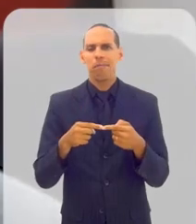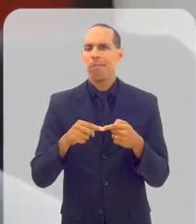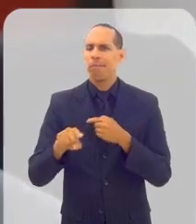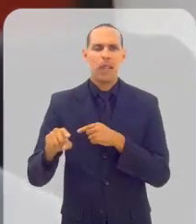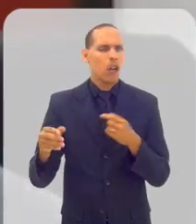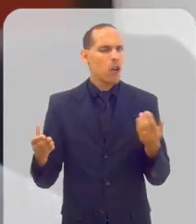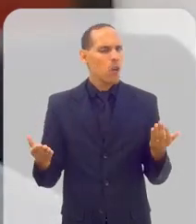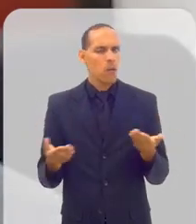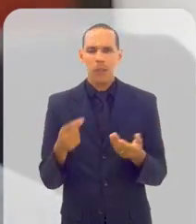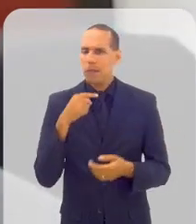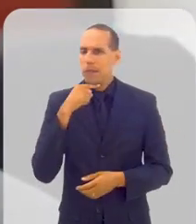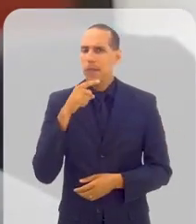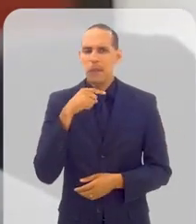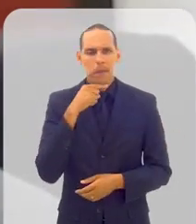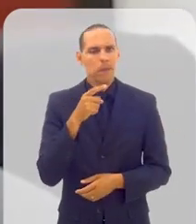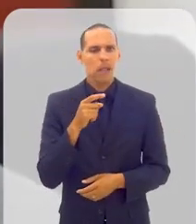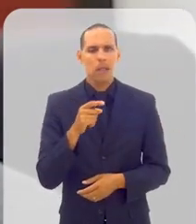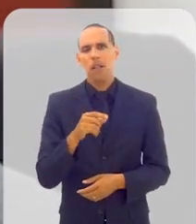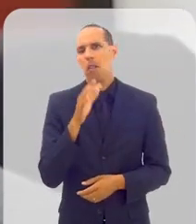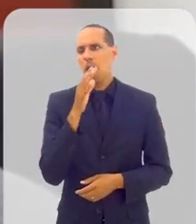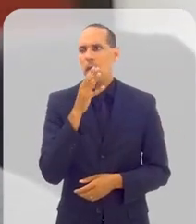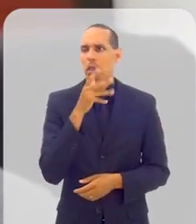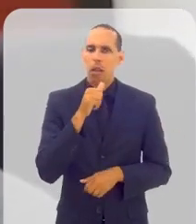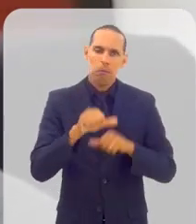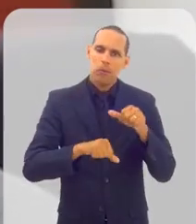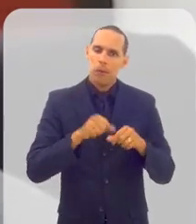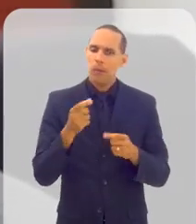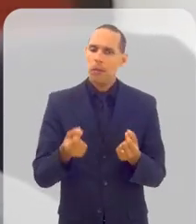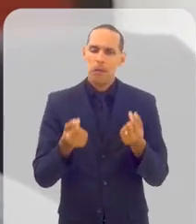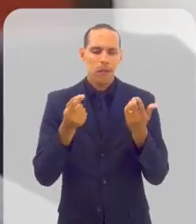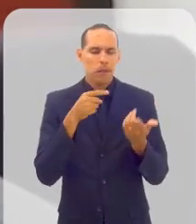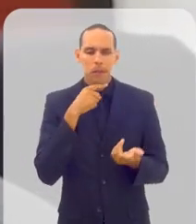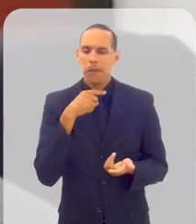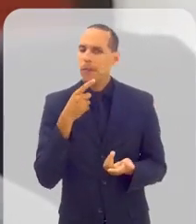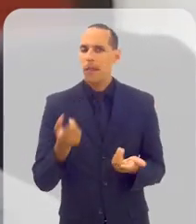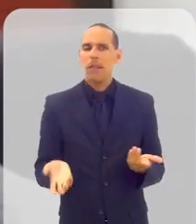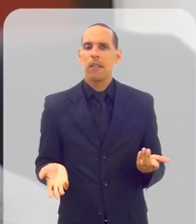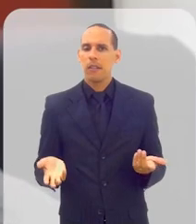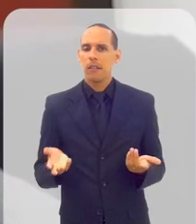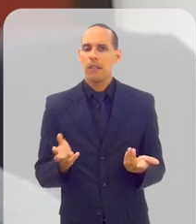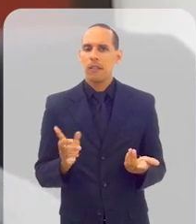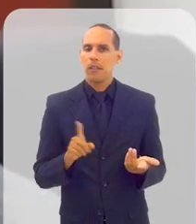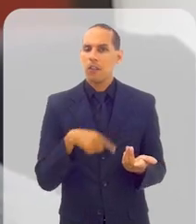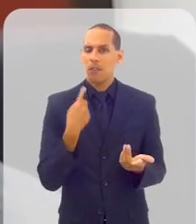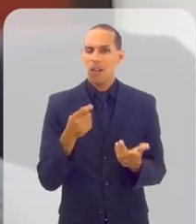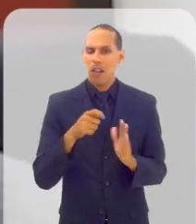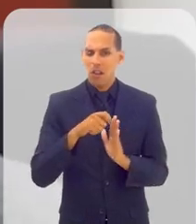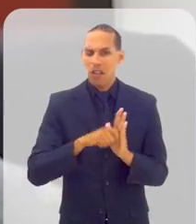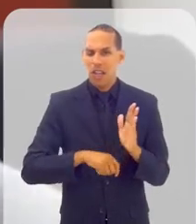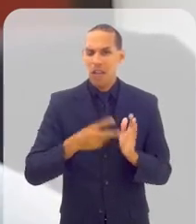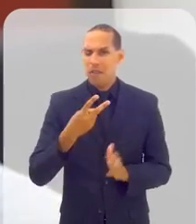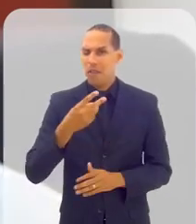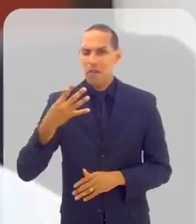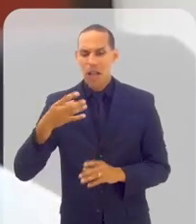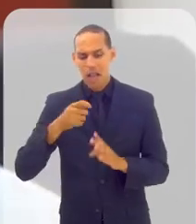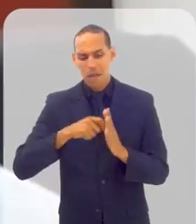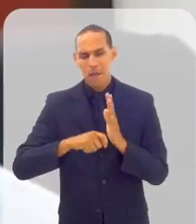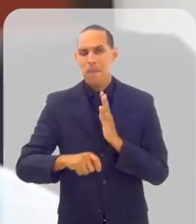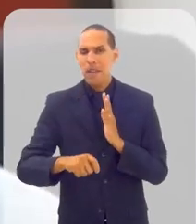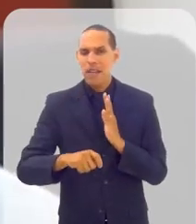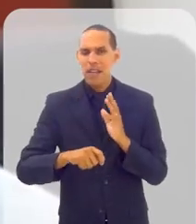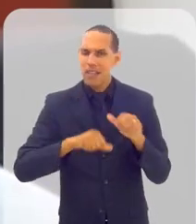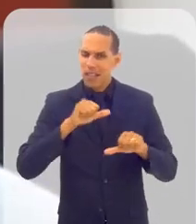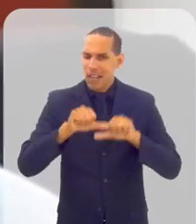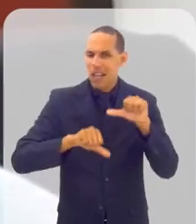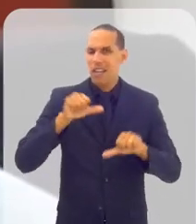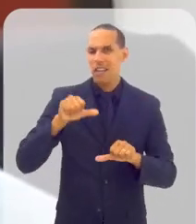tem como, nos dias atuais, com todos esses acontecimentos, a gente ter contratos com 24 meses